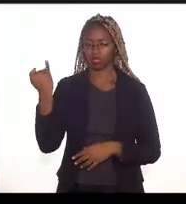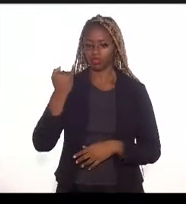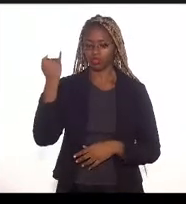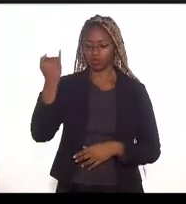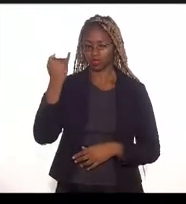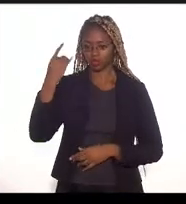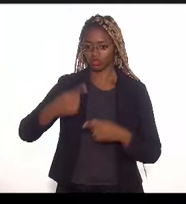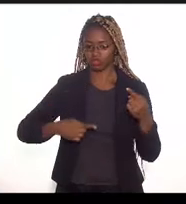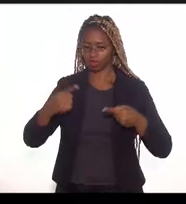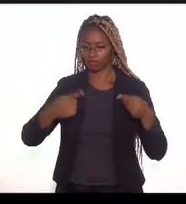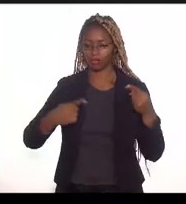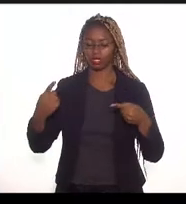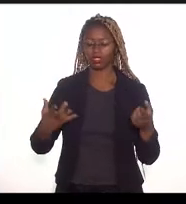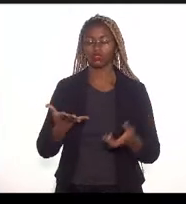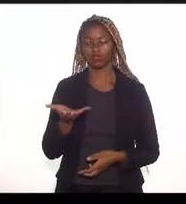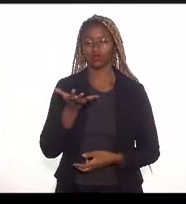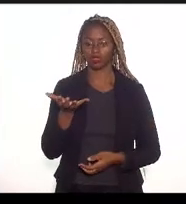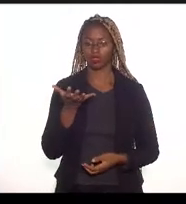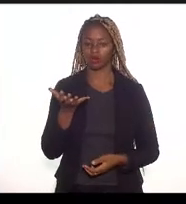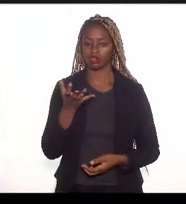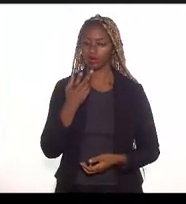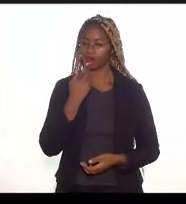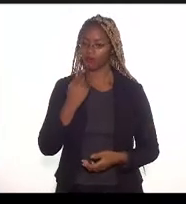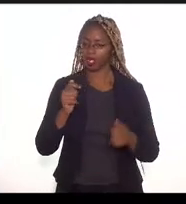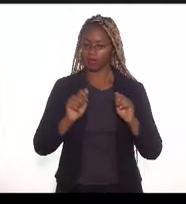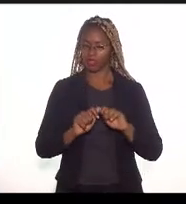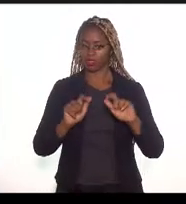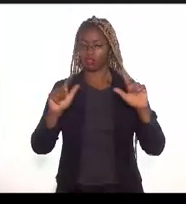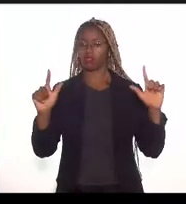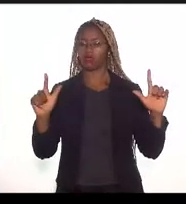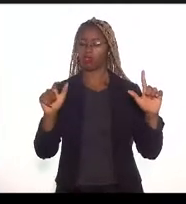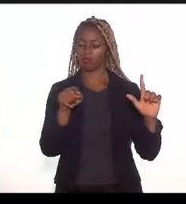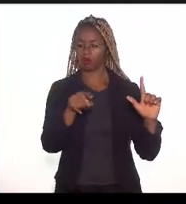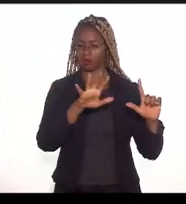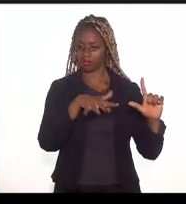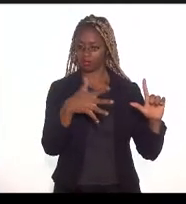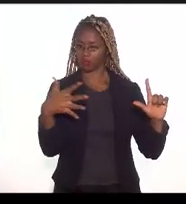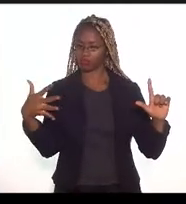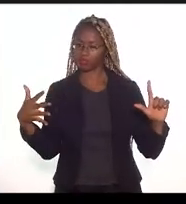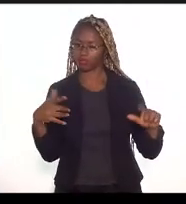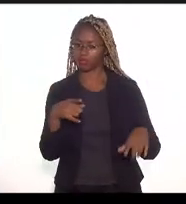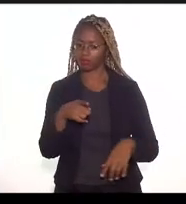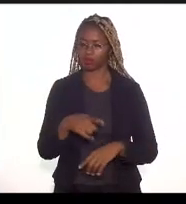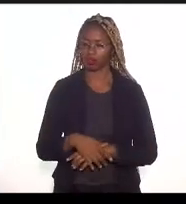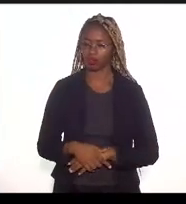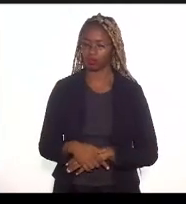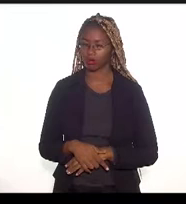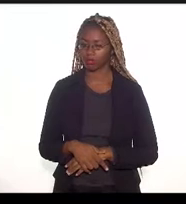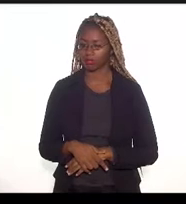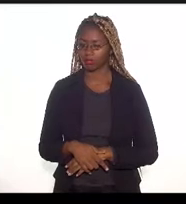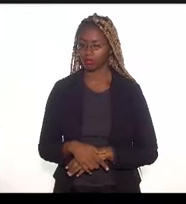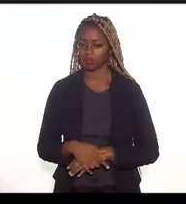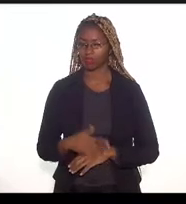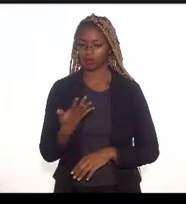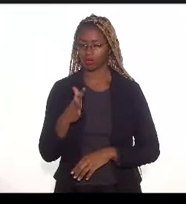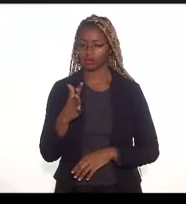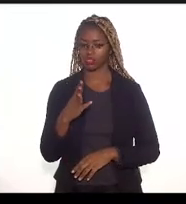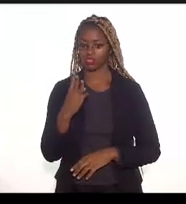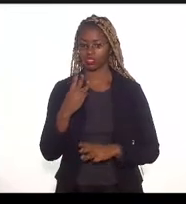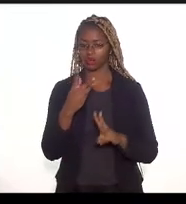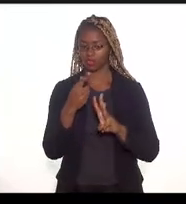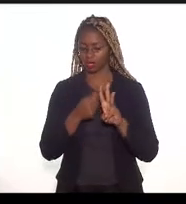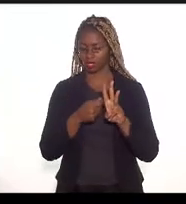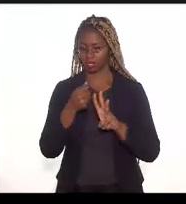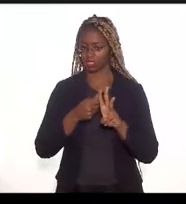ao nosso debate, gostaria de destacar essa planilha, que ela vem de 2020, praticamente nos últimos 3 meses eles